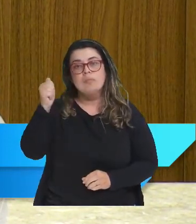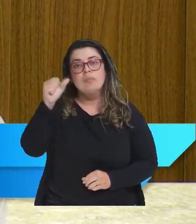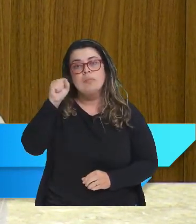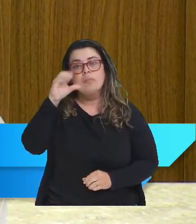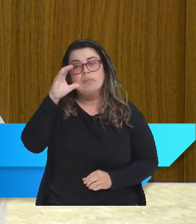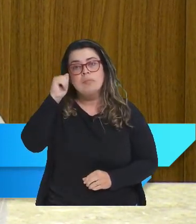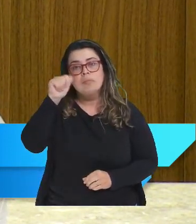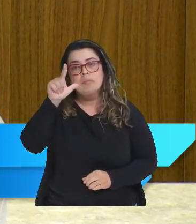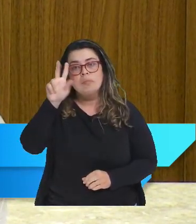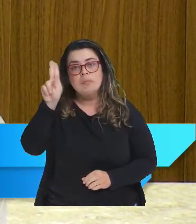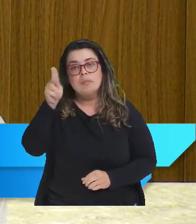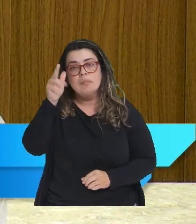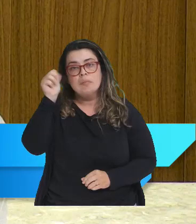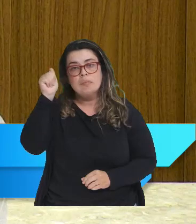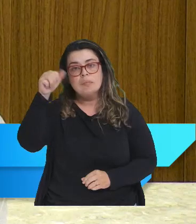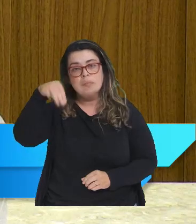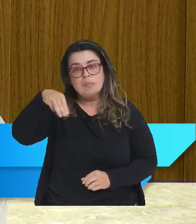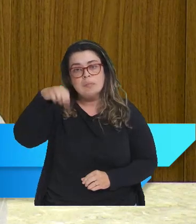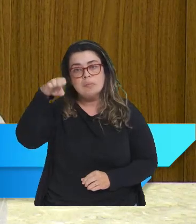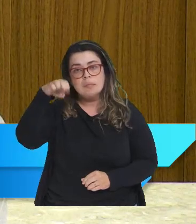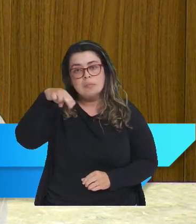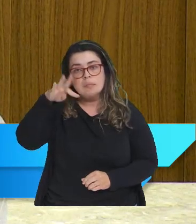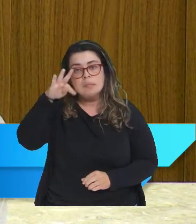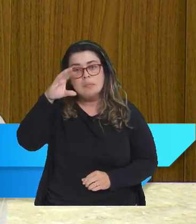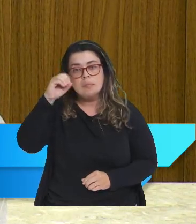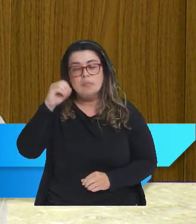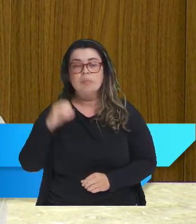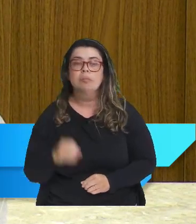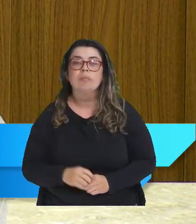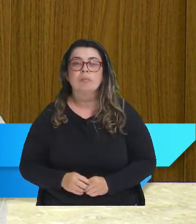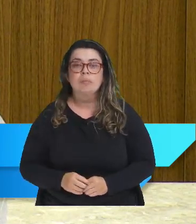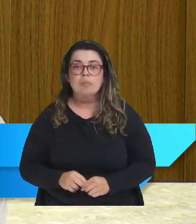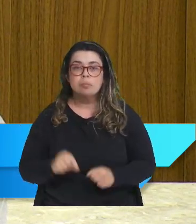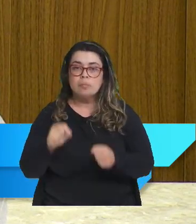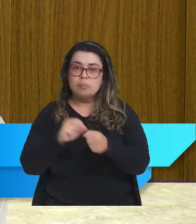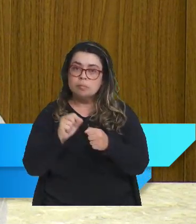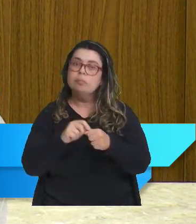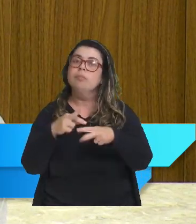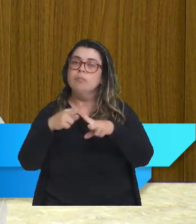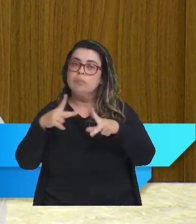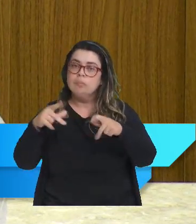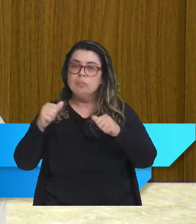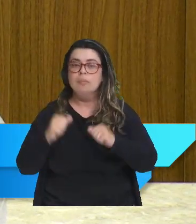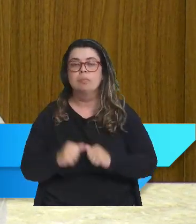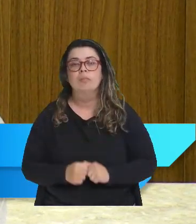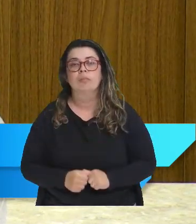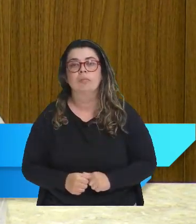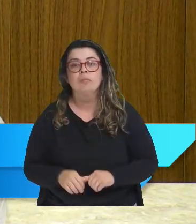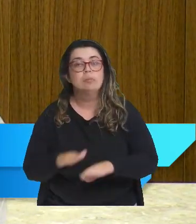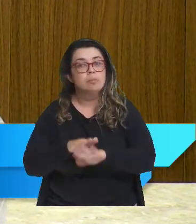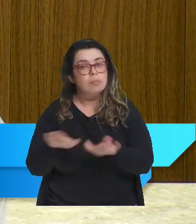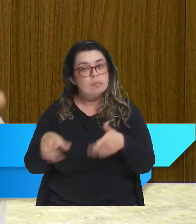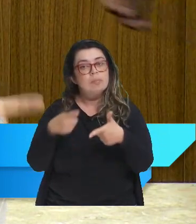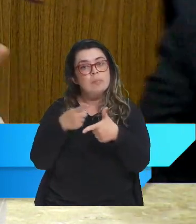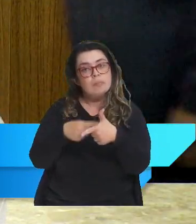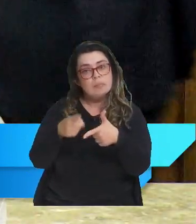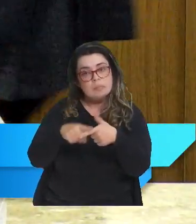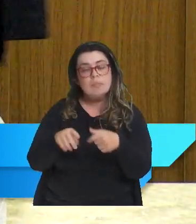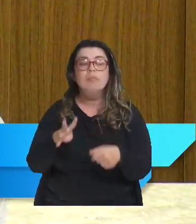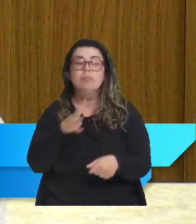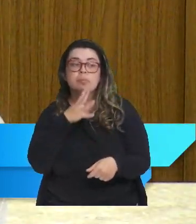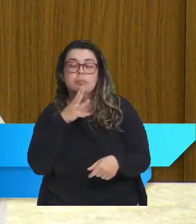aqui a cobrança, o pedido meu e do vereador Douglas, para que o Poder Executivo possa tomar ciência do que está acontecendo